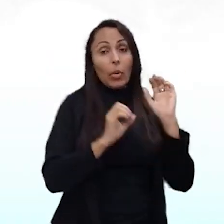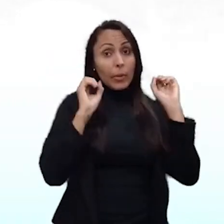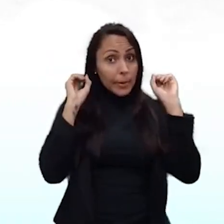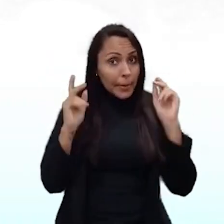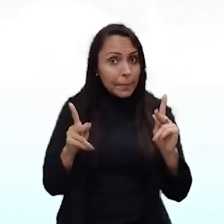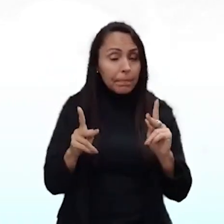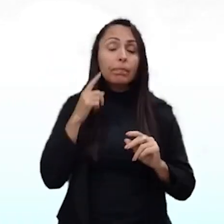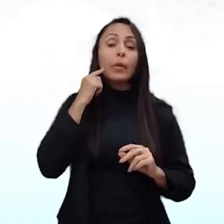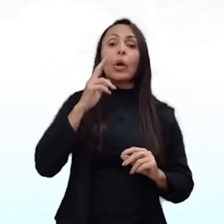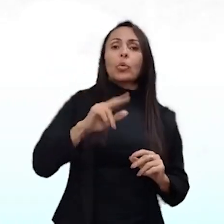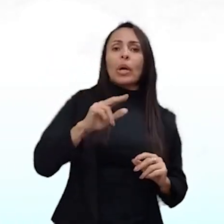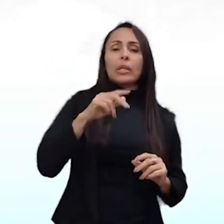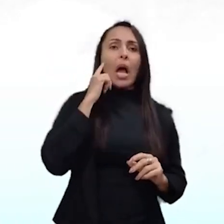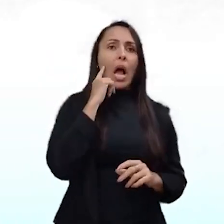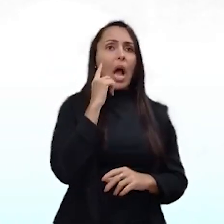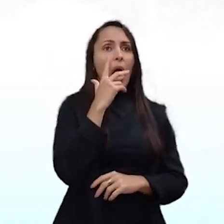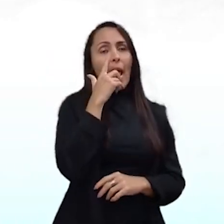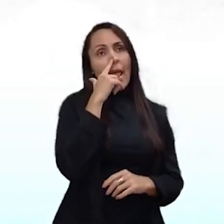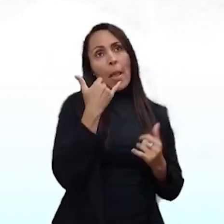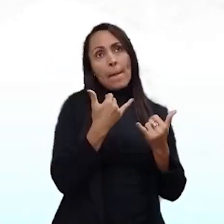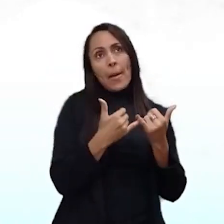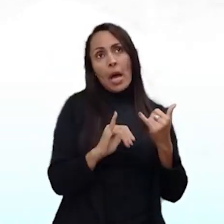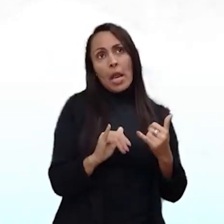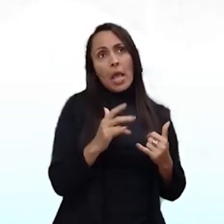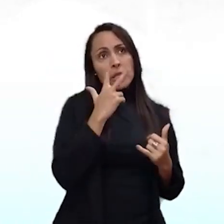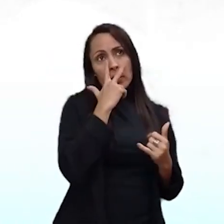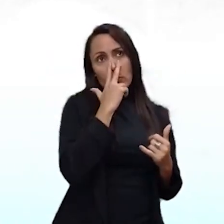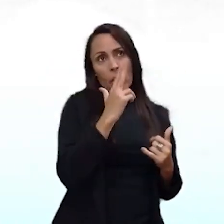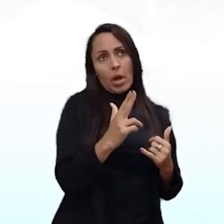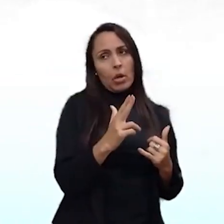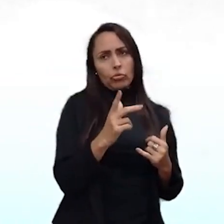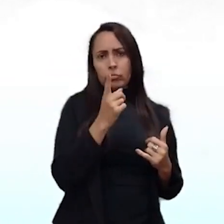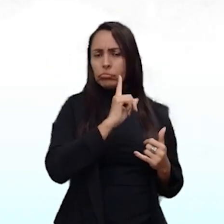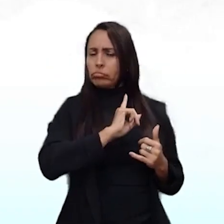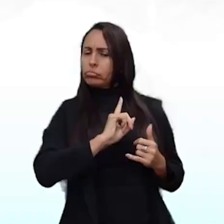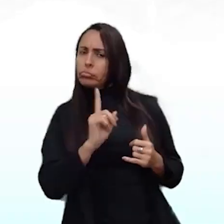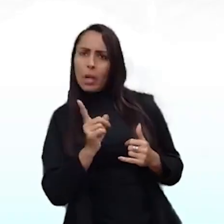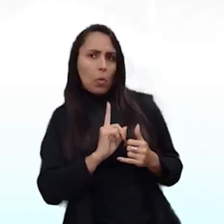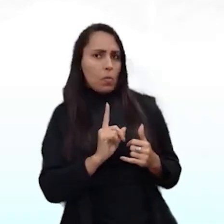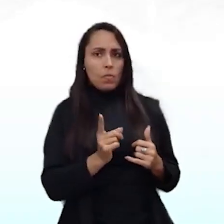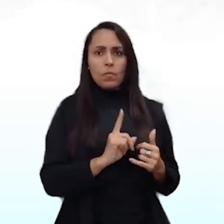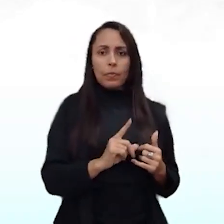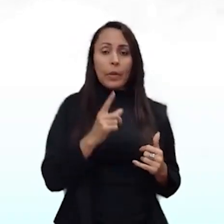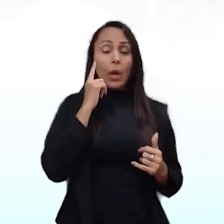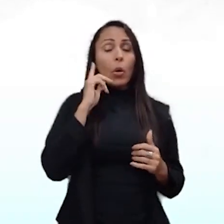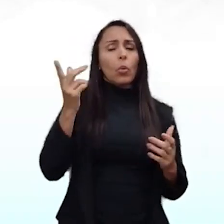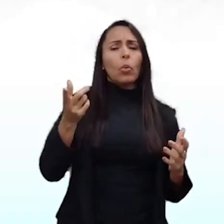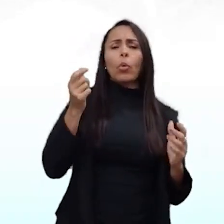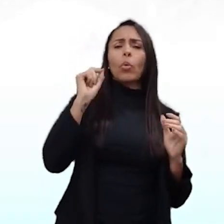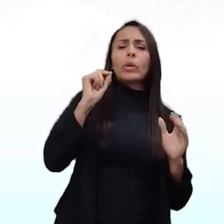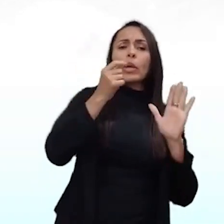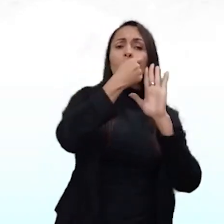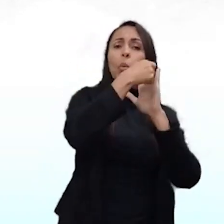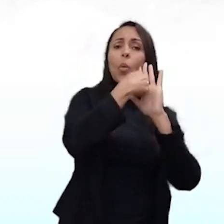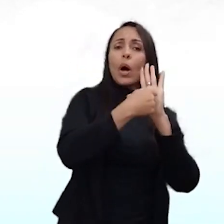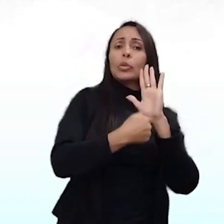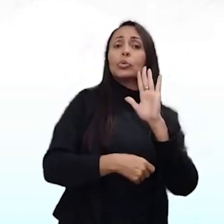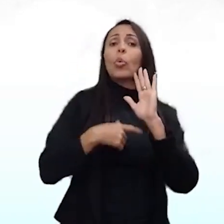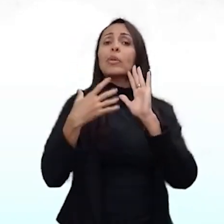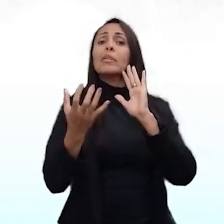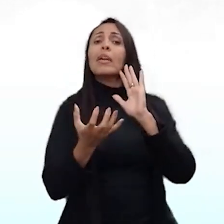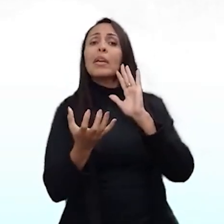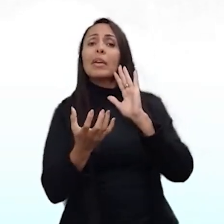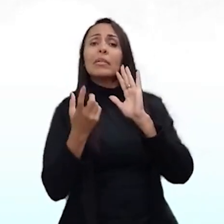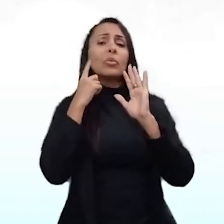Ok? Nunca diga eu acho, eu penso. Não. O que é que o autor acha? O que é que o autor quer com esse texto? O que é que ele pretende?